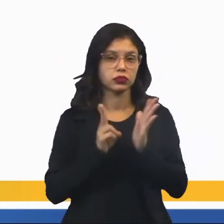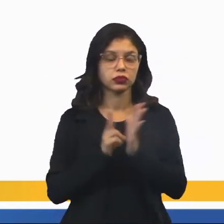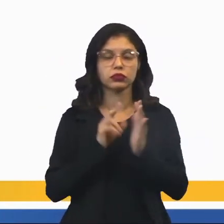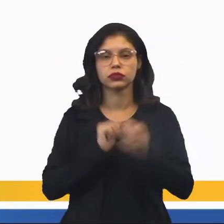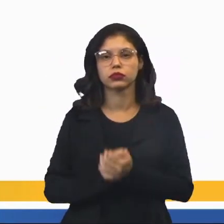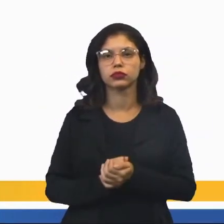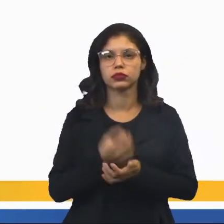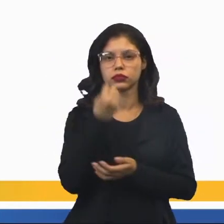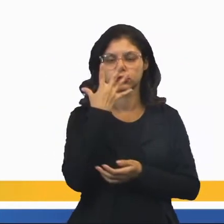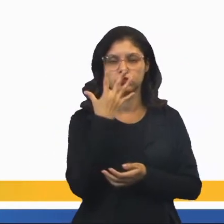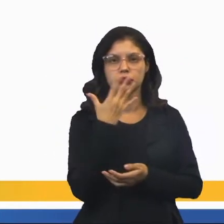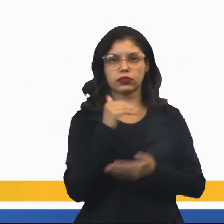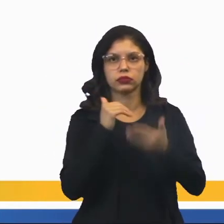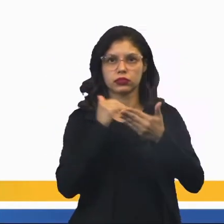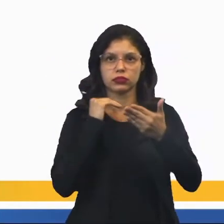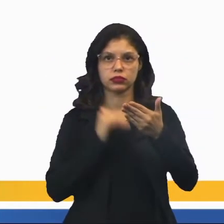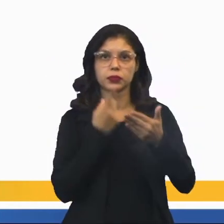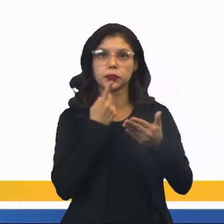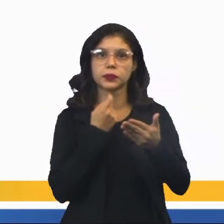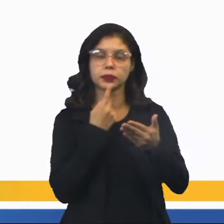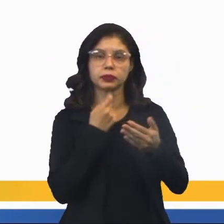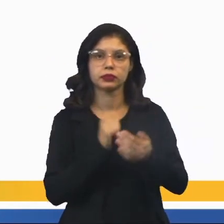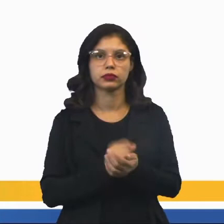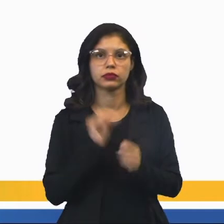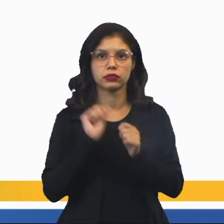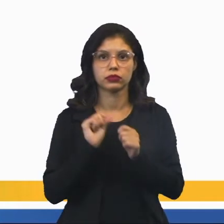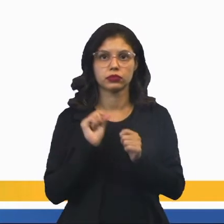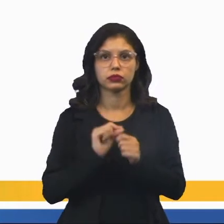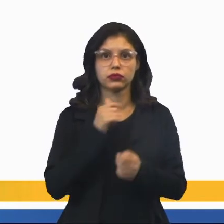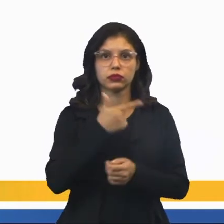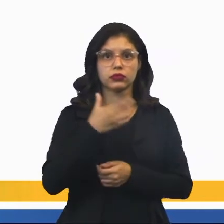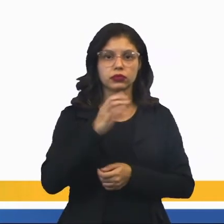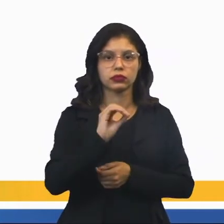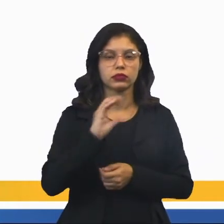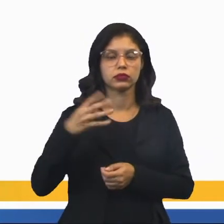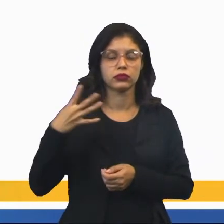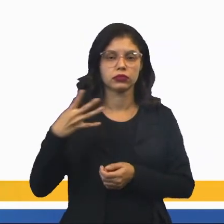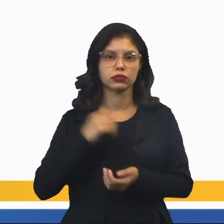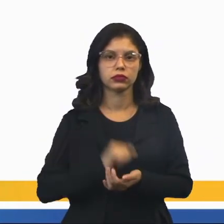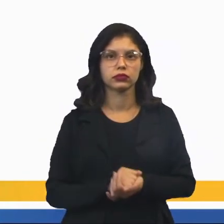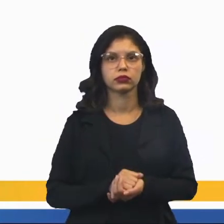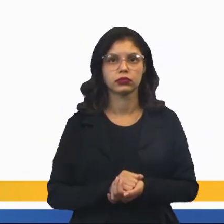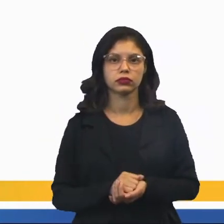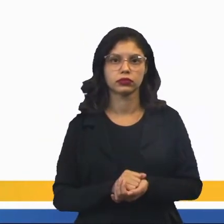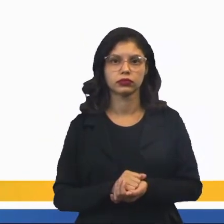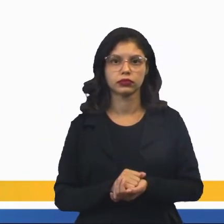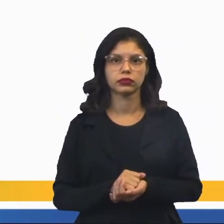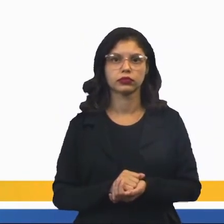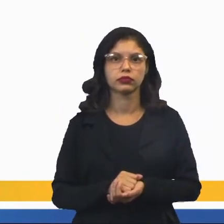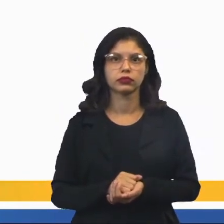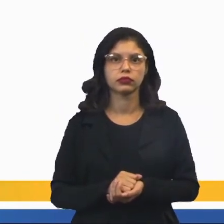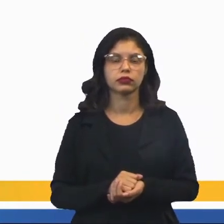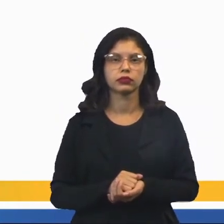Essa foto abaixo de vermelho foi tirada no ano de 2004.